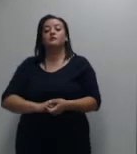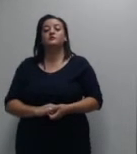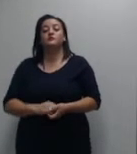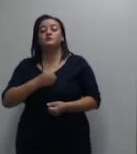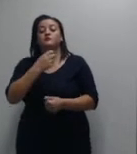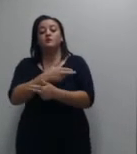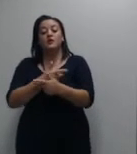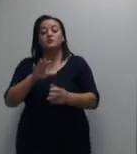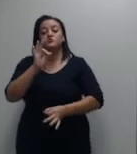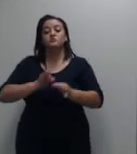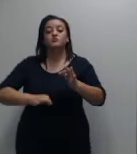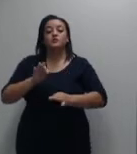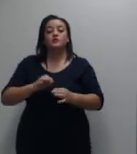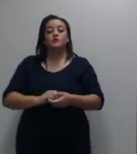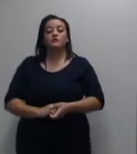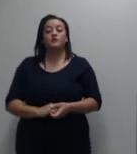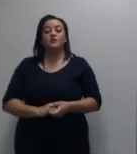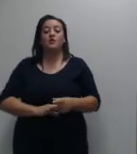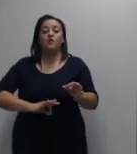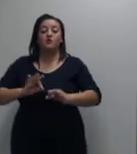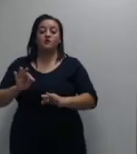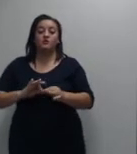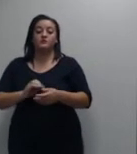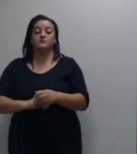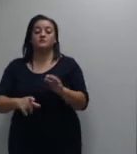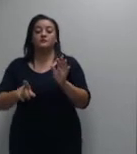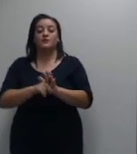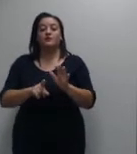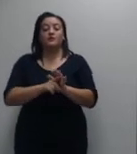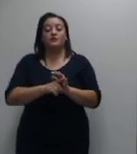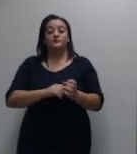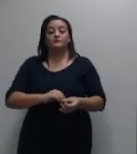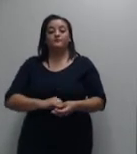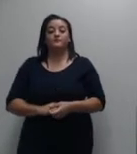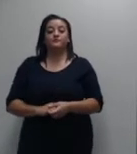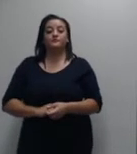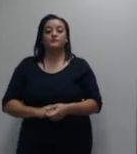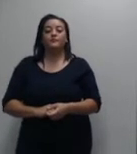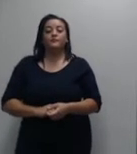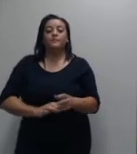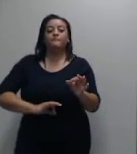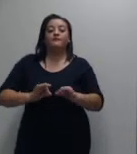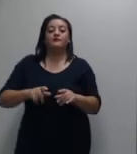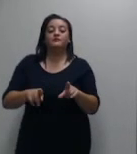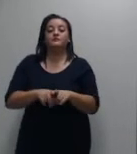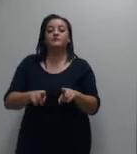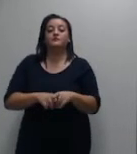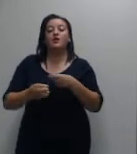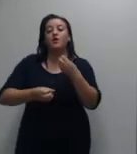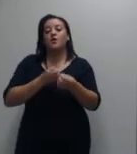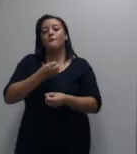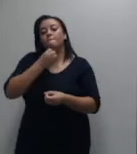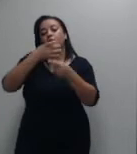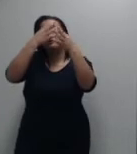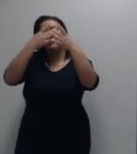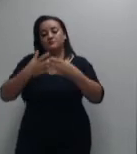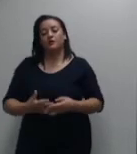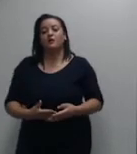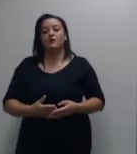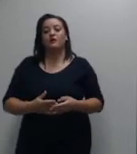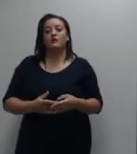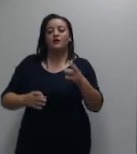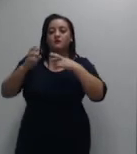jurídicos tutelados pela legislação de Regência como pode ser verificada na